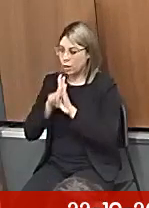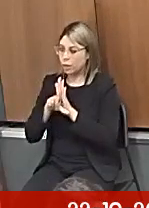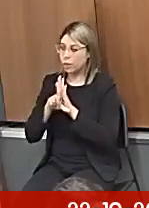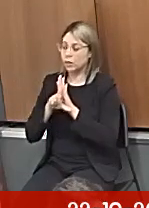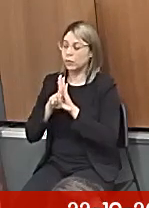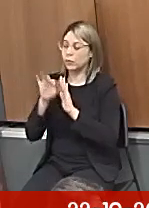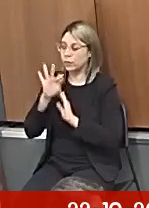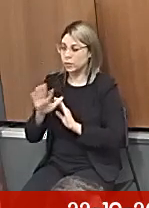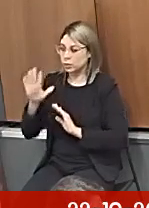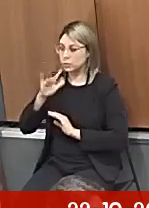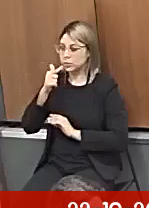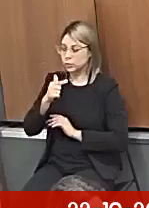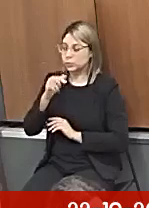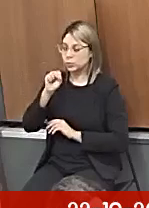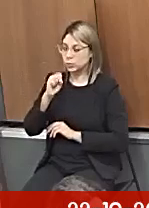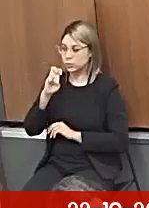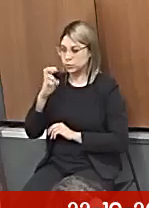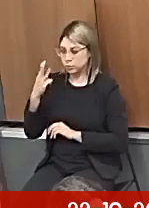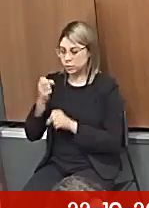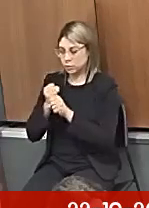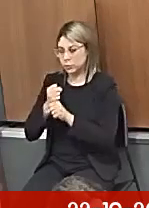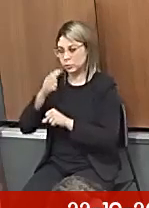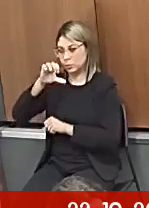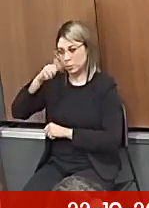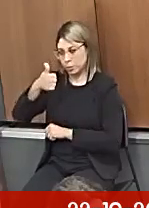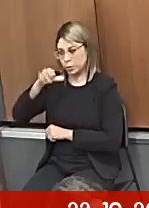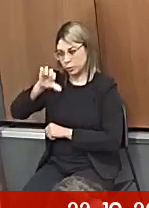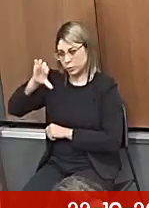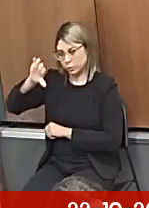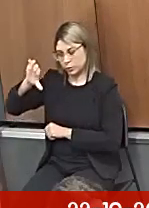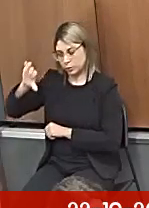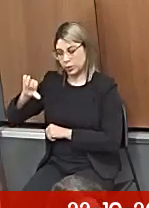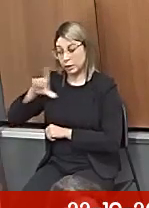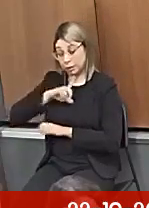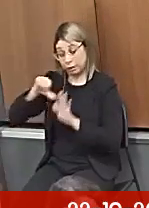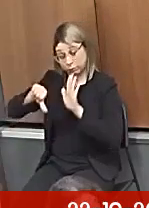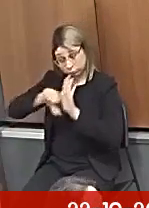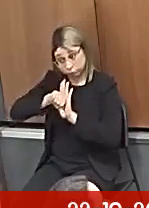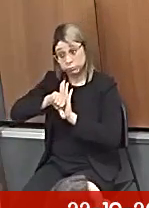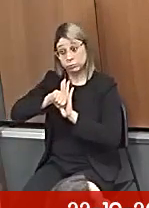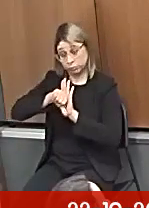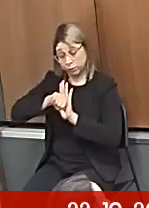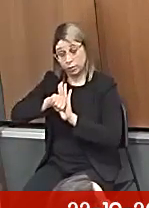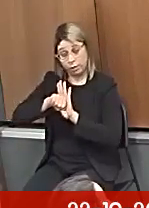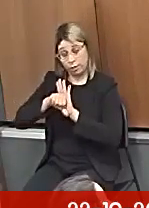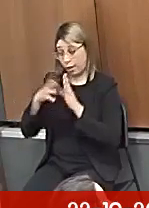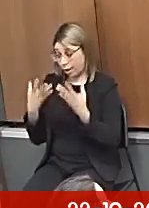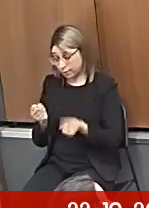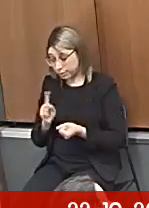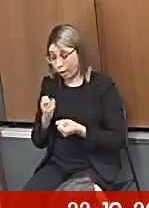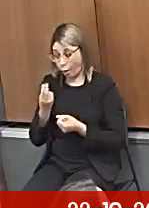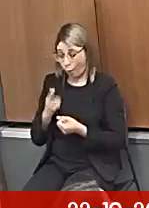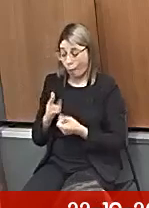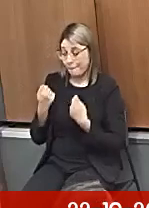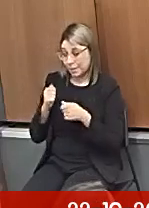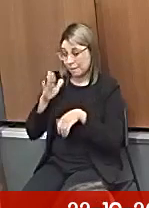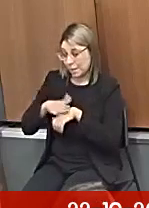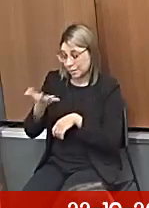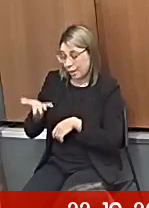nº 7.853, de 99, que define como crime recusar, cobrar valores